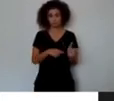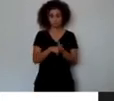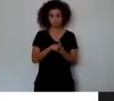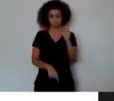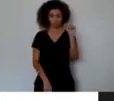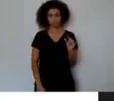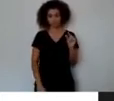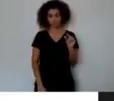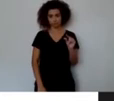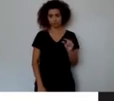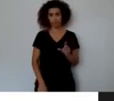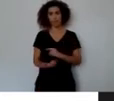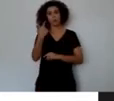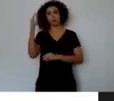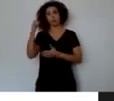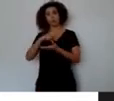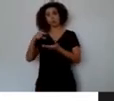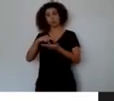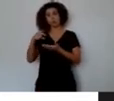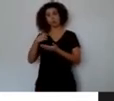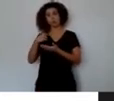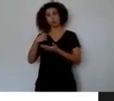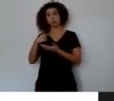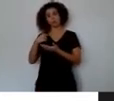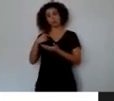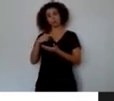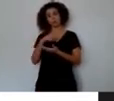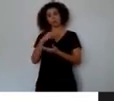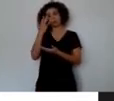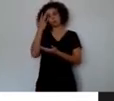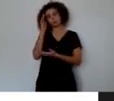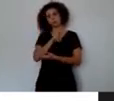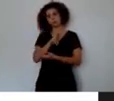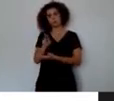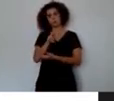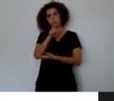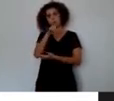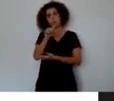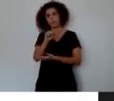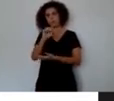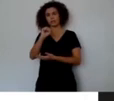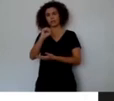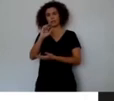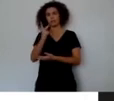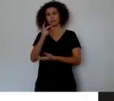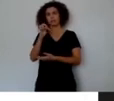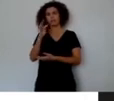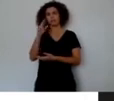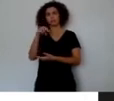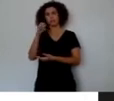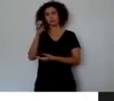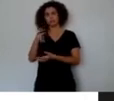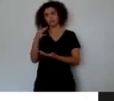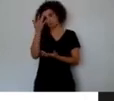Em um outro artigo que eu li, da Lia Schuckman, eu não sei se é assim que fala o sobrenome dela, mas ela